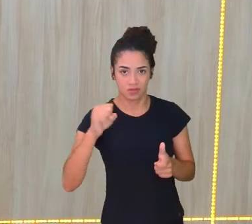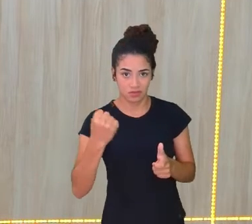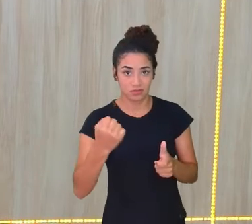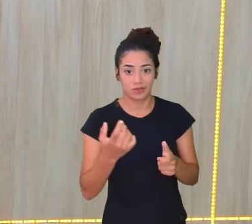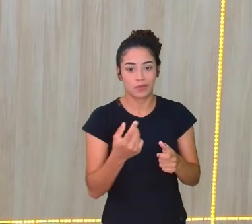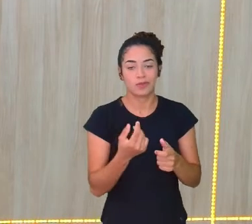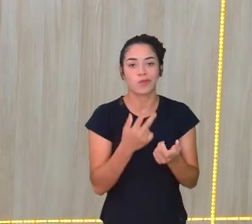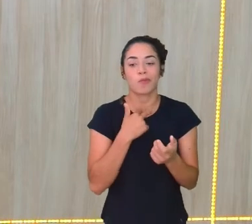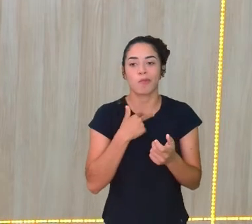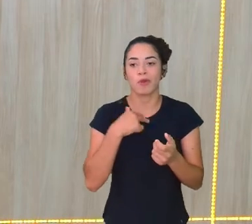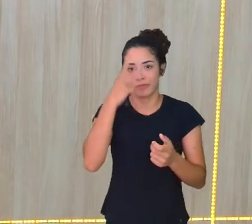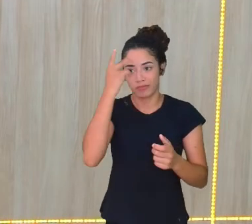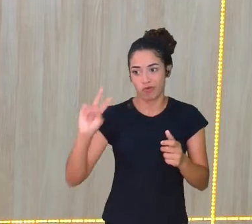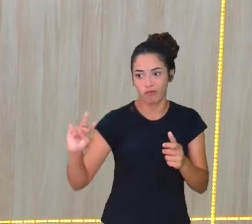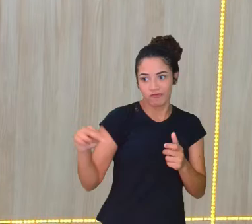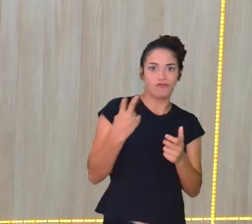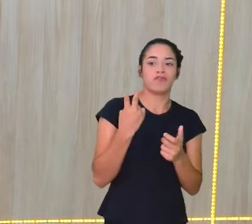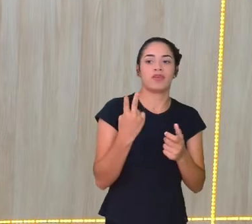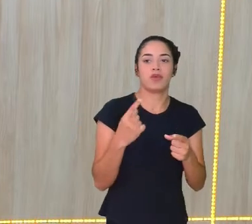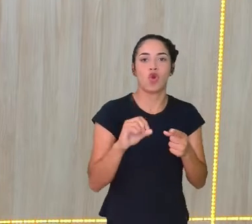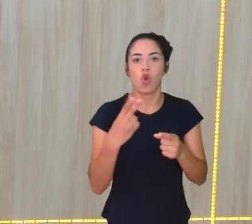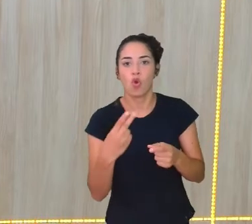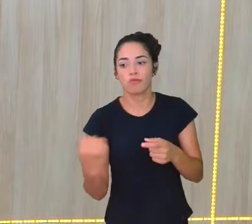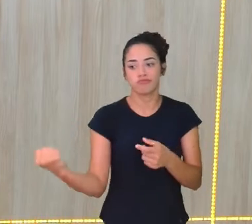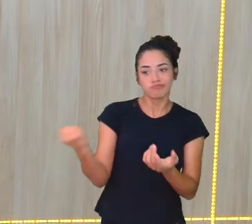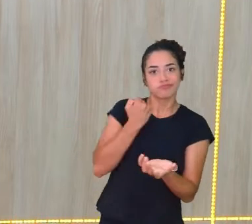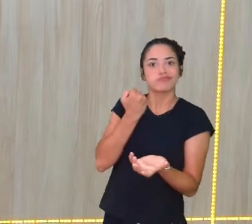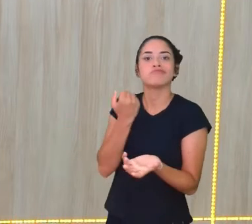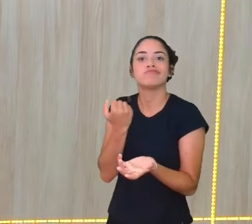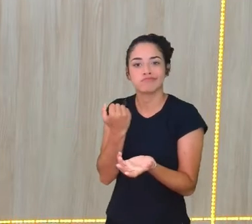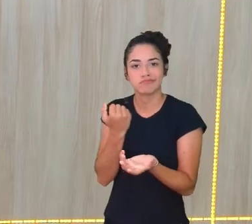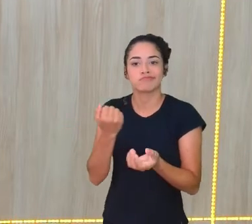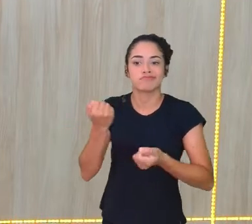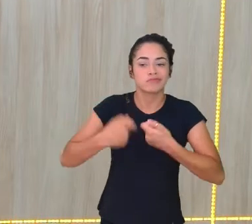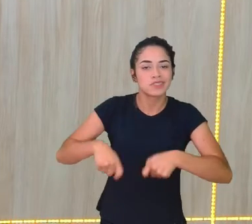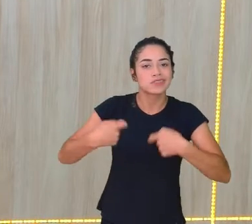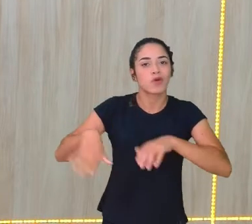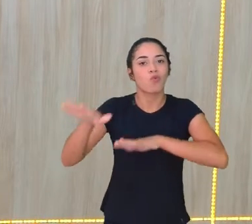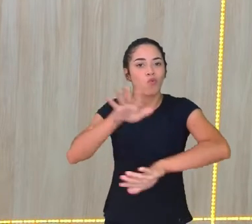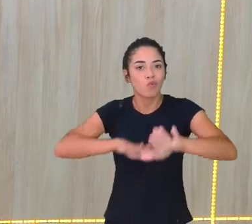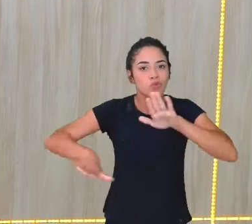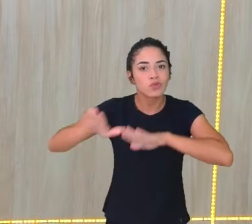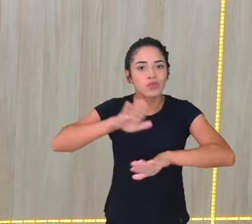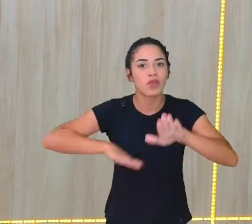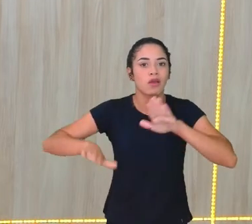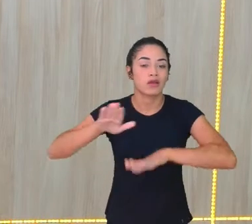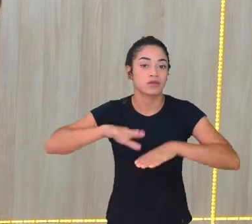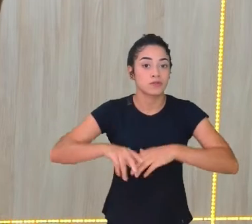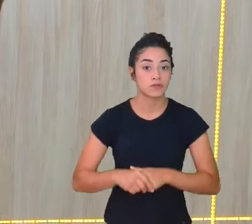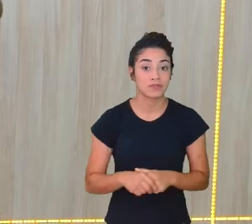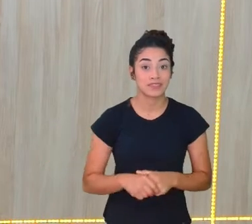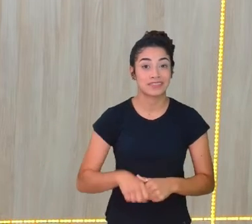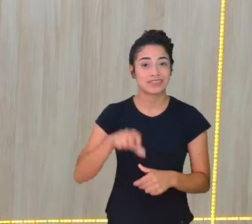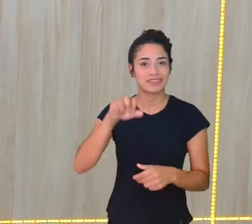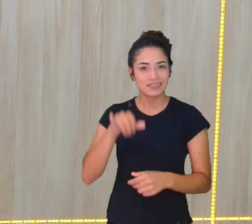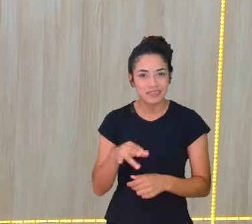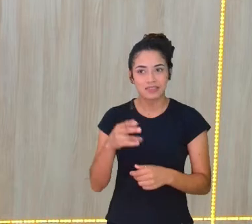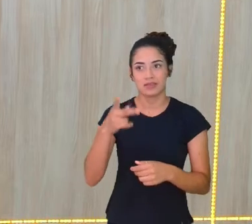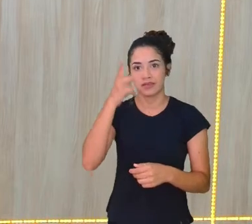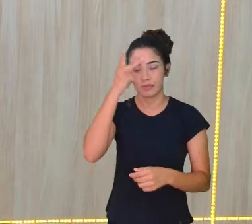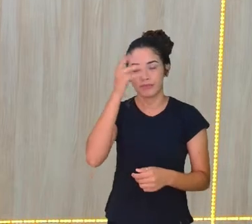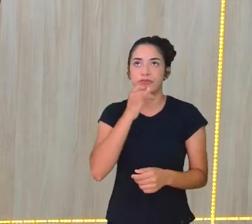serem pegos ou mortos, né. Morrer nas mãos de um escravo era uma grande desonra,